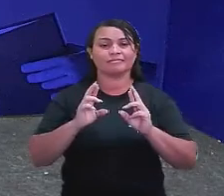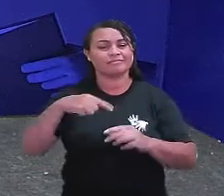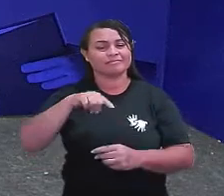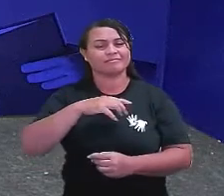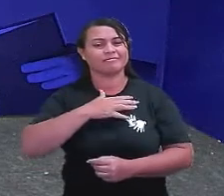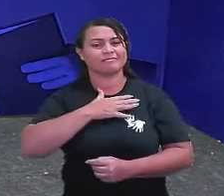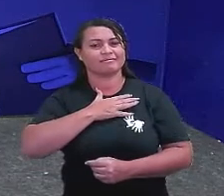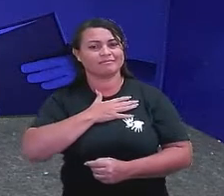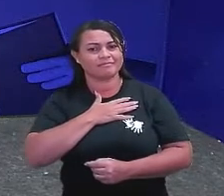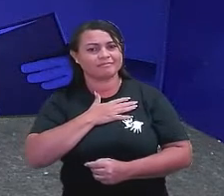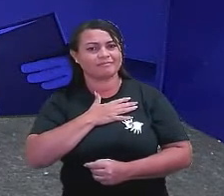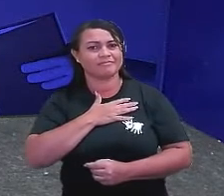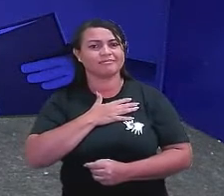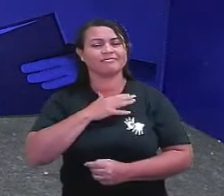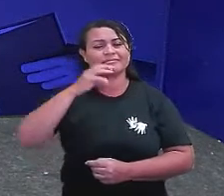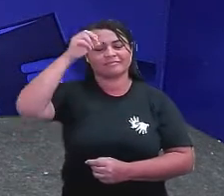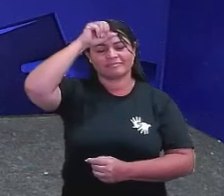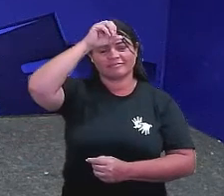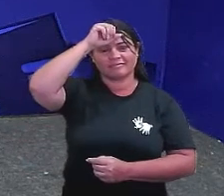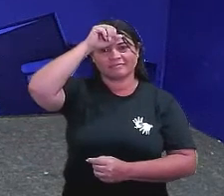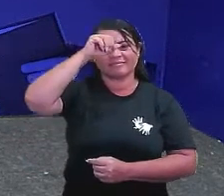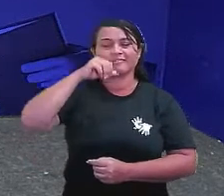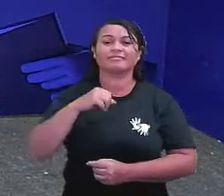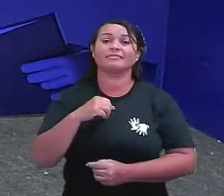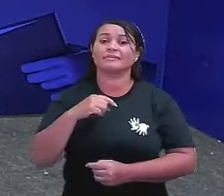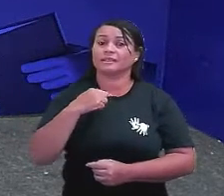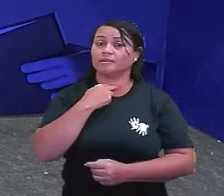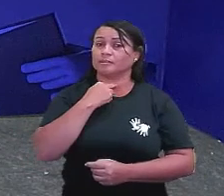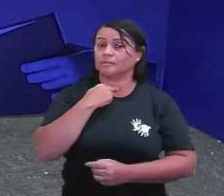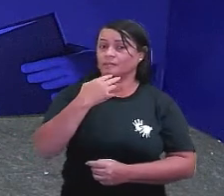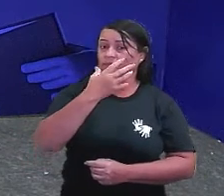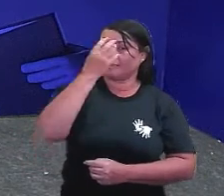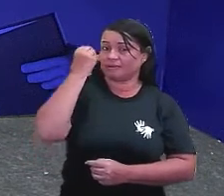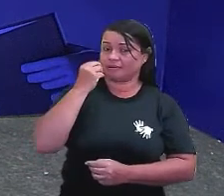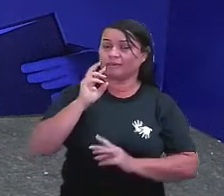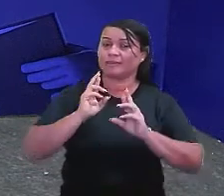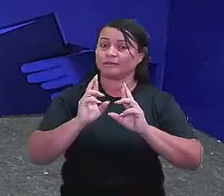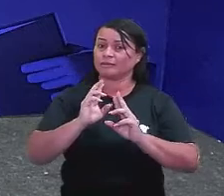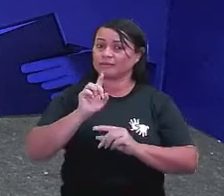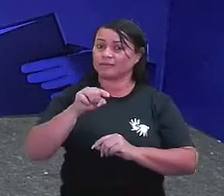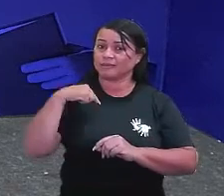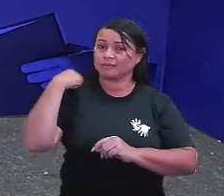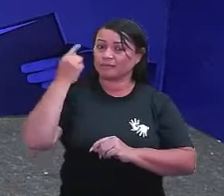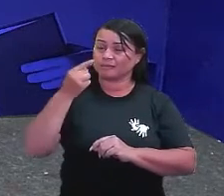você tenha gostado e tenha aprendido. E não se esqueça, tá? Eu espero você